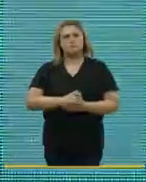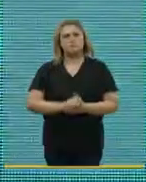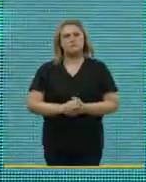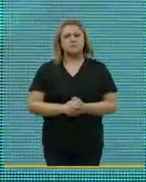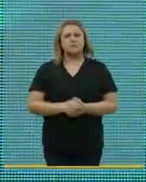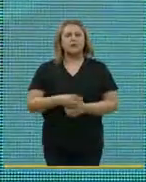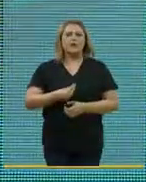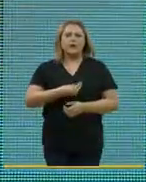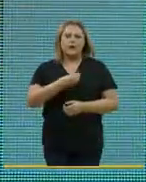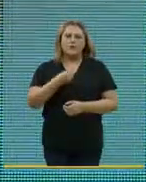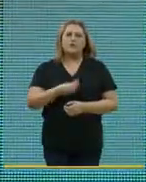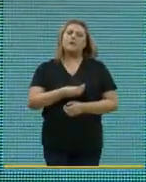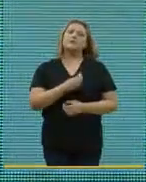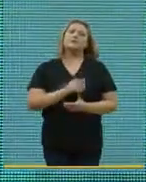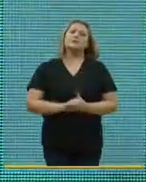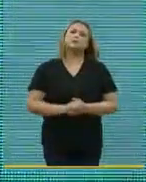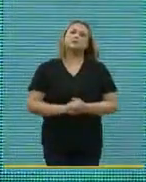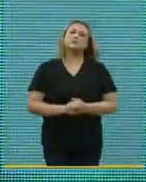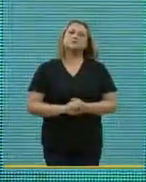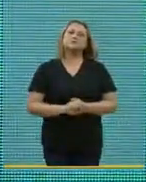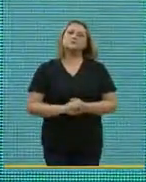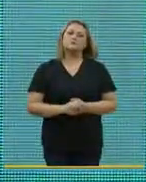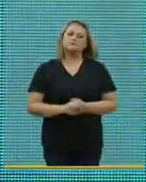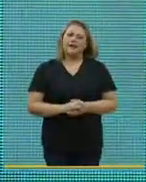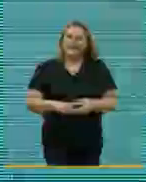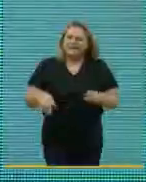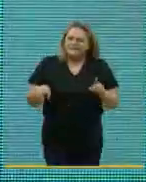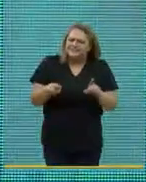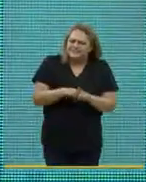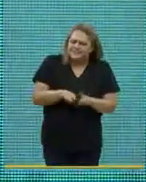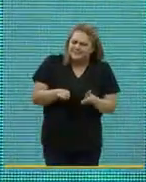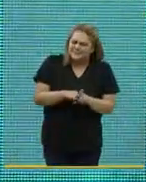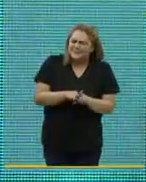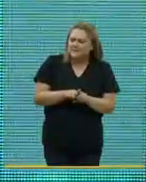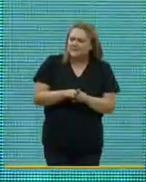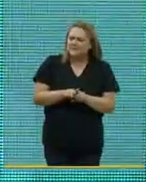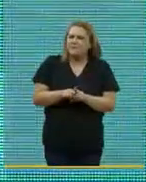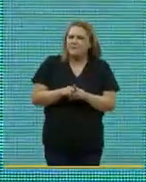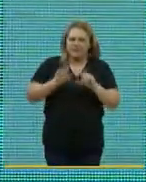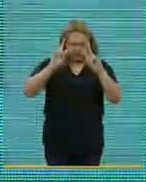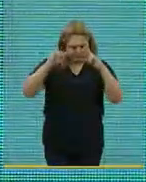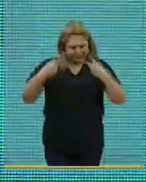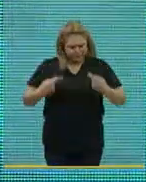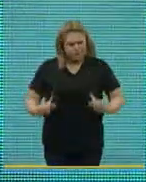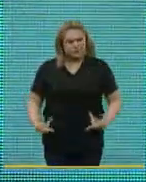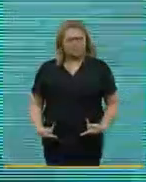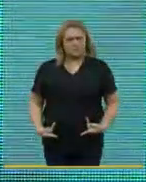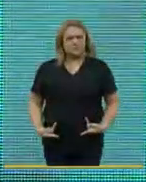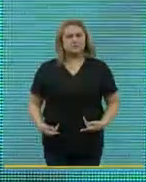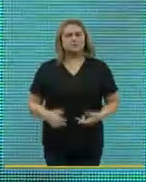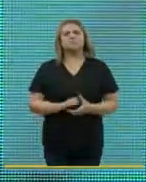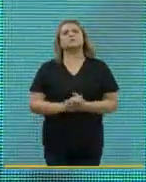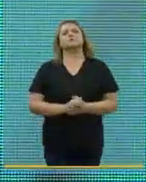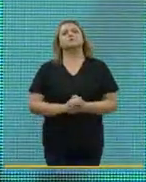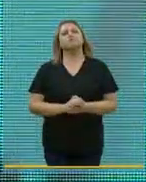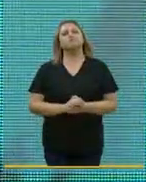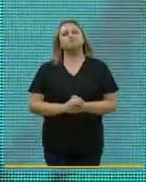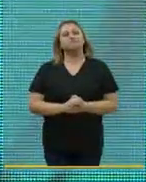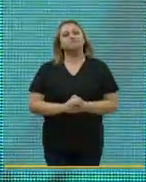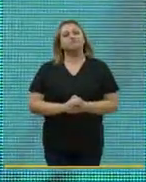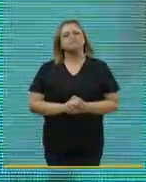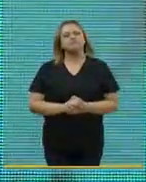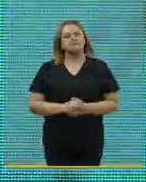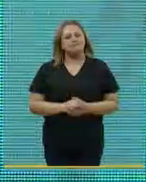vida ea preservação do ser humano também sou